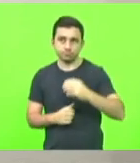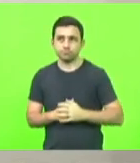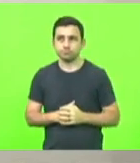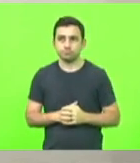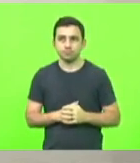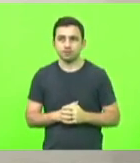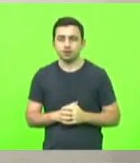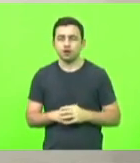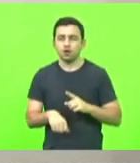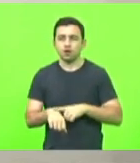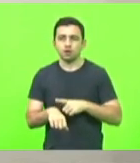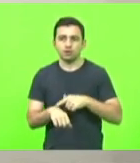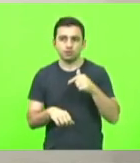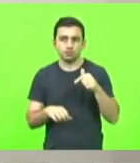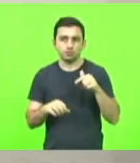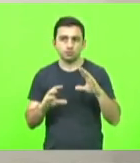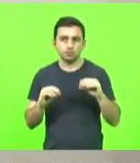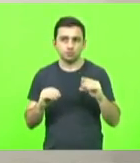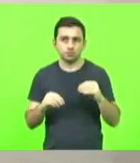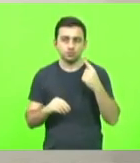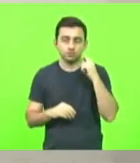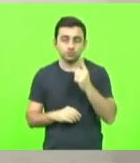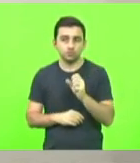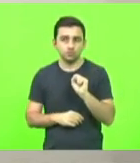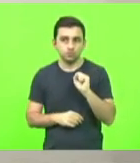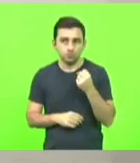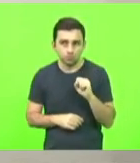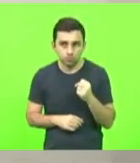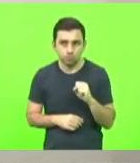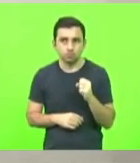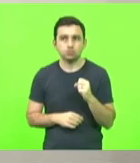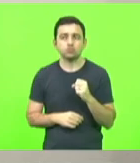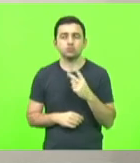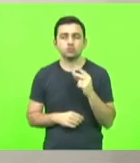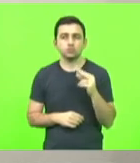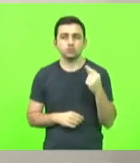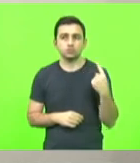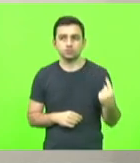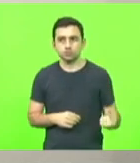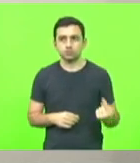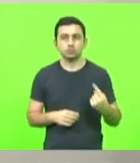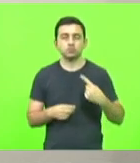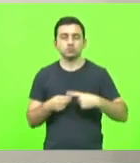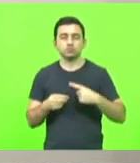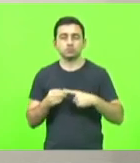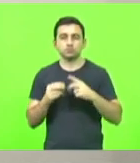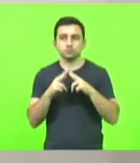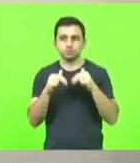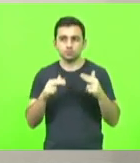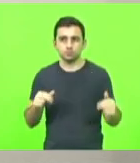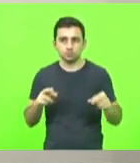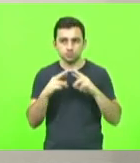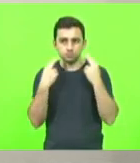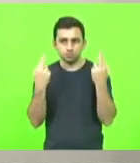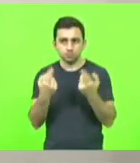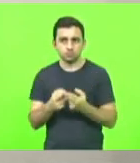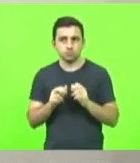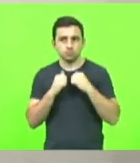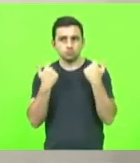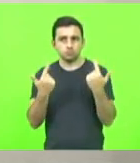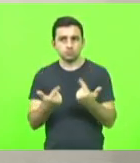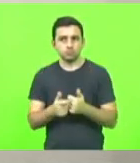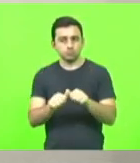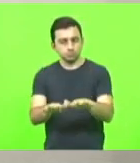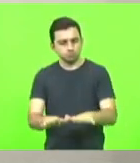Às 19 horas do dia 28 do mês de outubro de 2021, nesta cidade de Florianópolis, reuniu-se a Assembleia Legislativa em